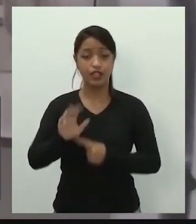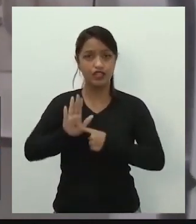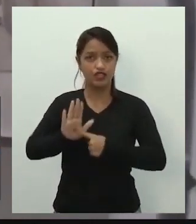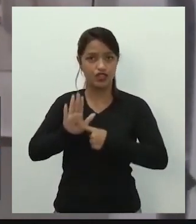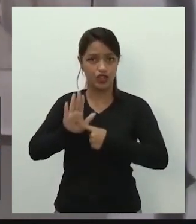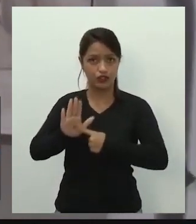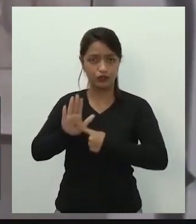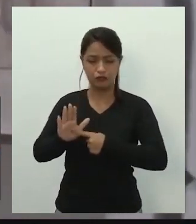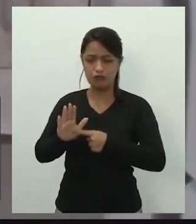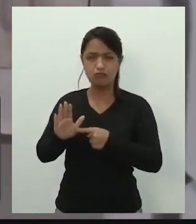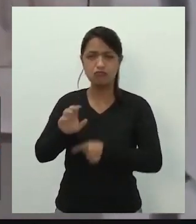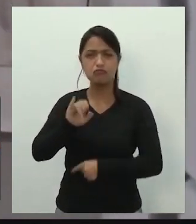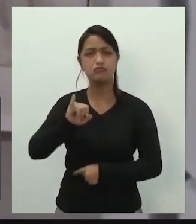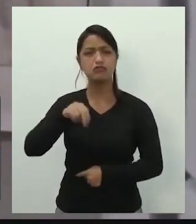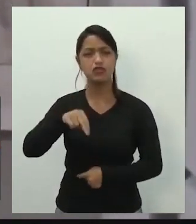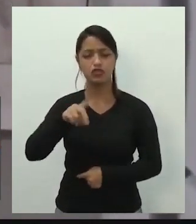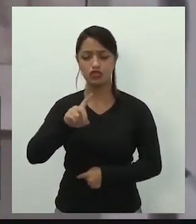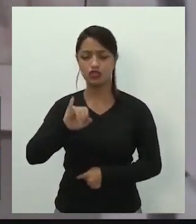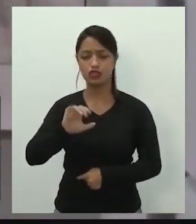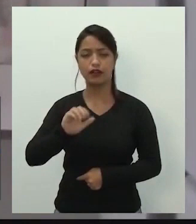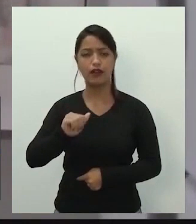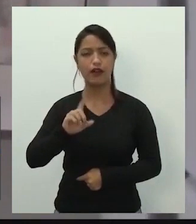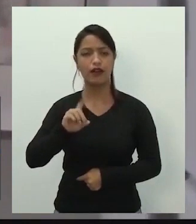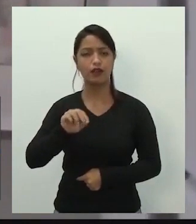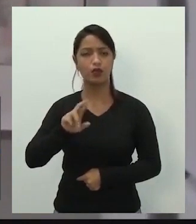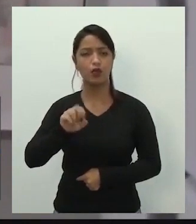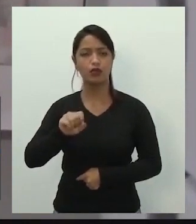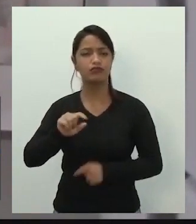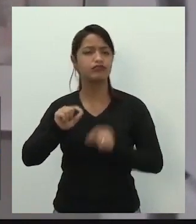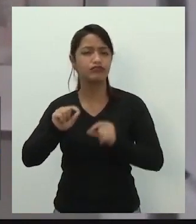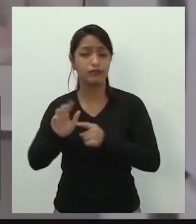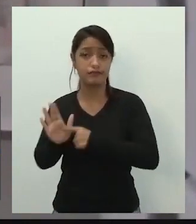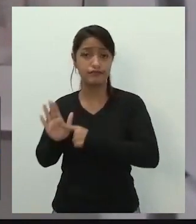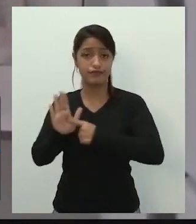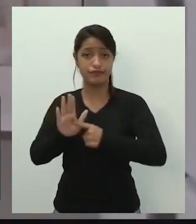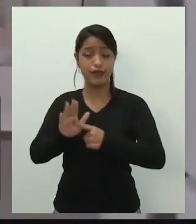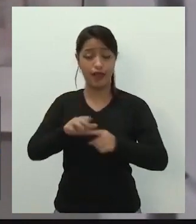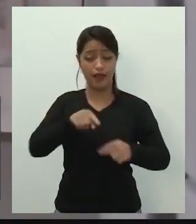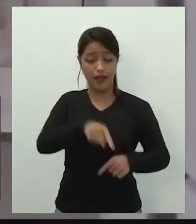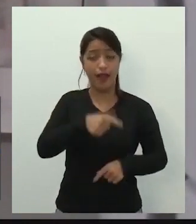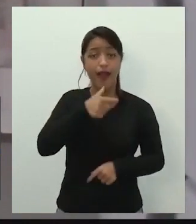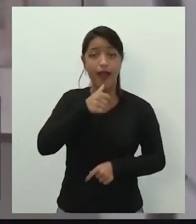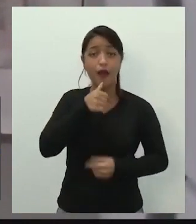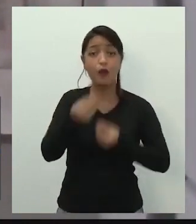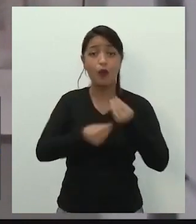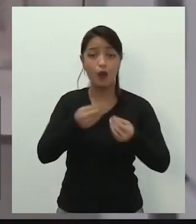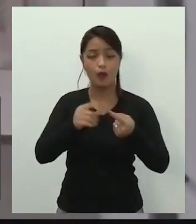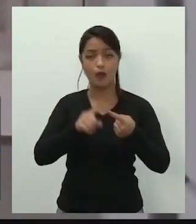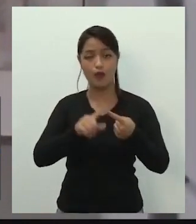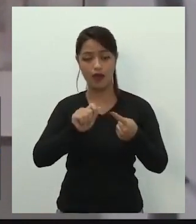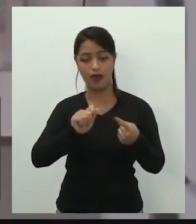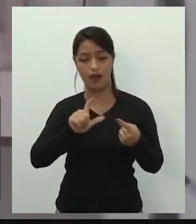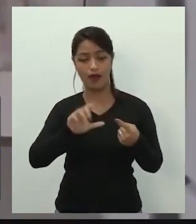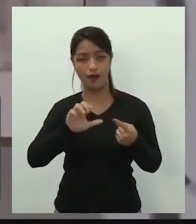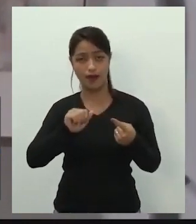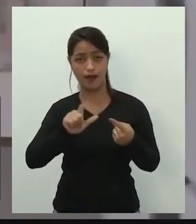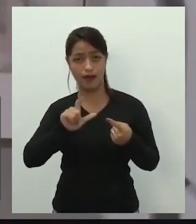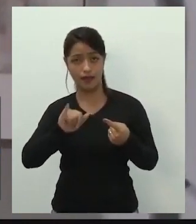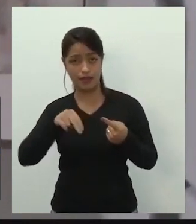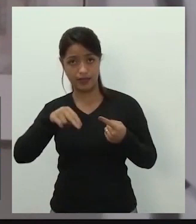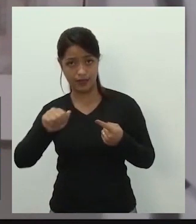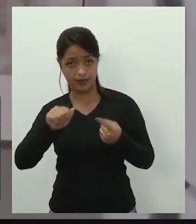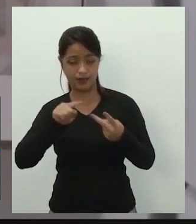indicadores indicam se uma solução está alcalina, neutra ou ácida. O indicador que nós